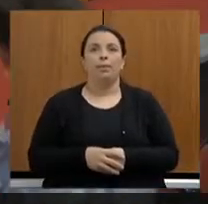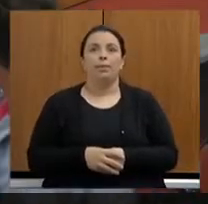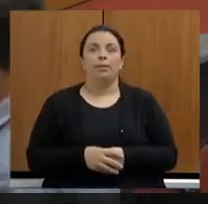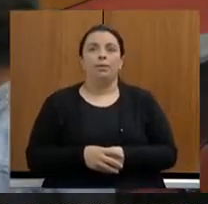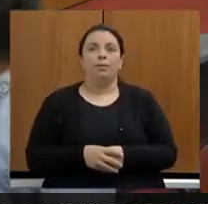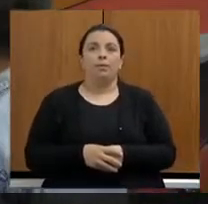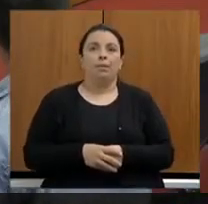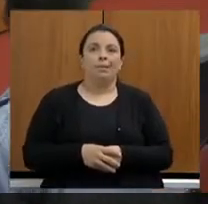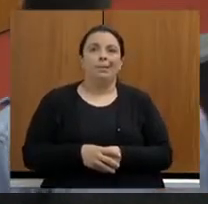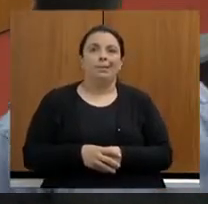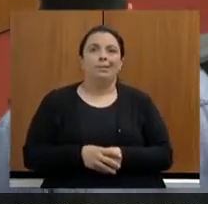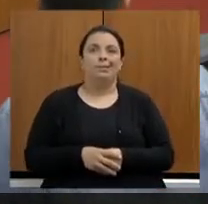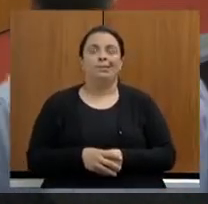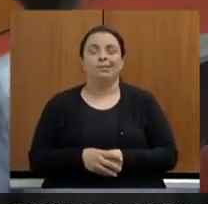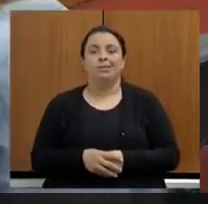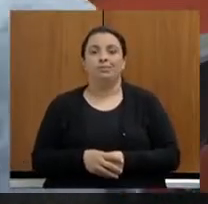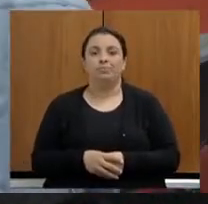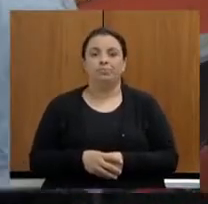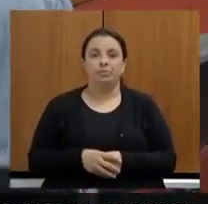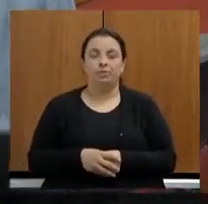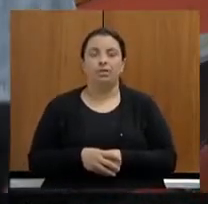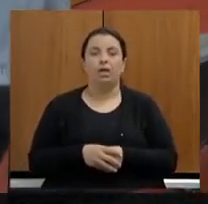E aí